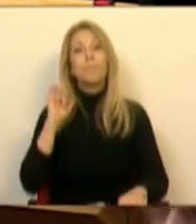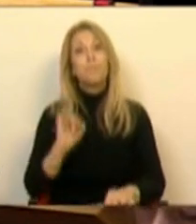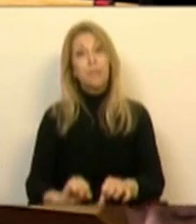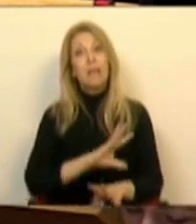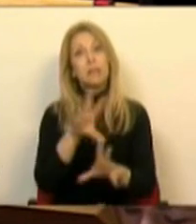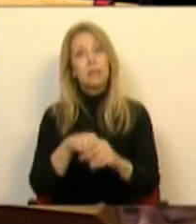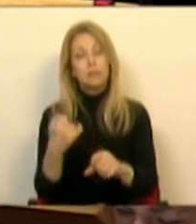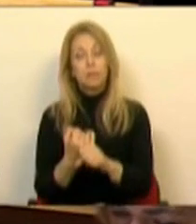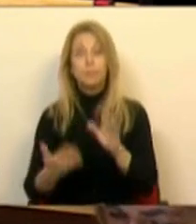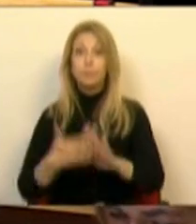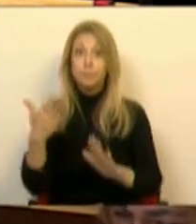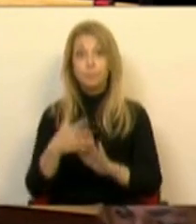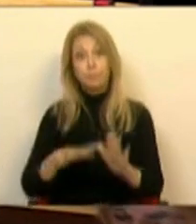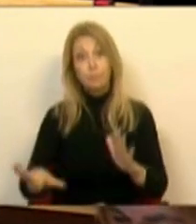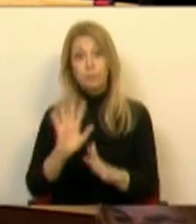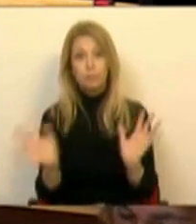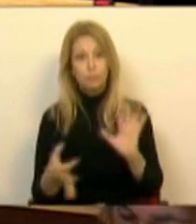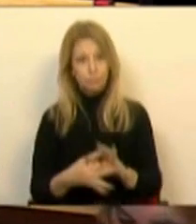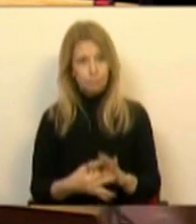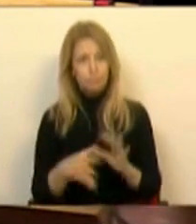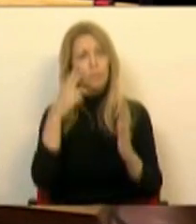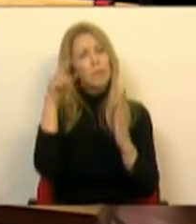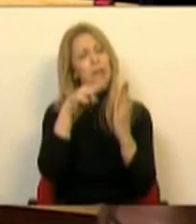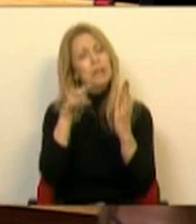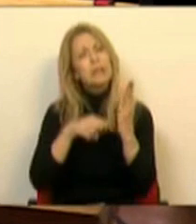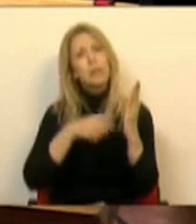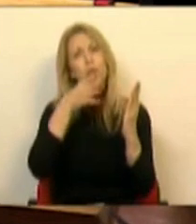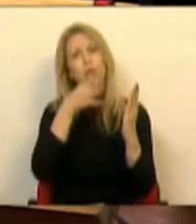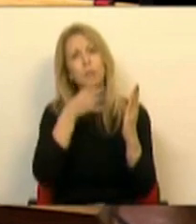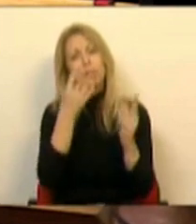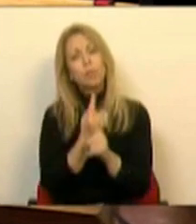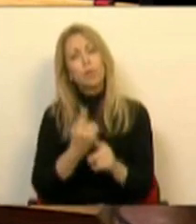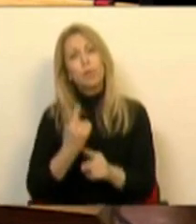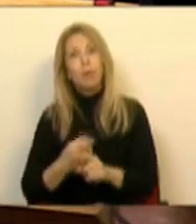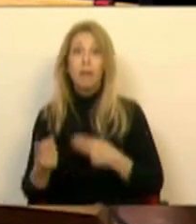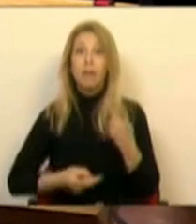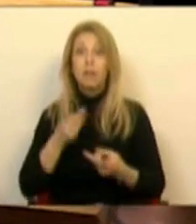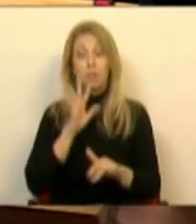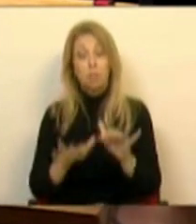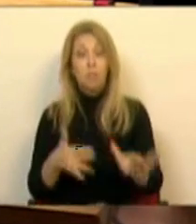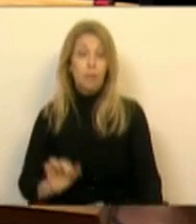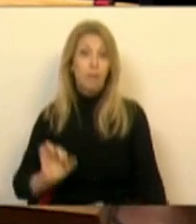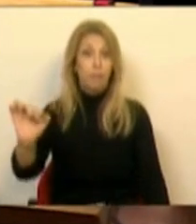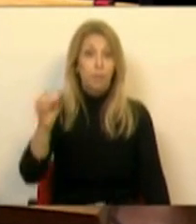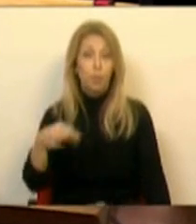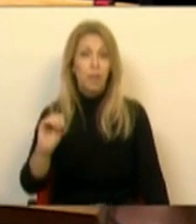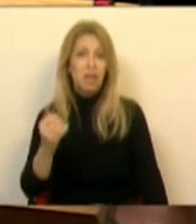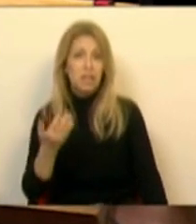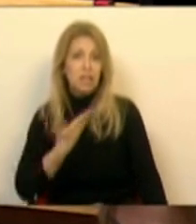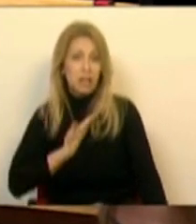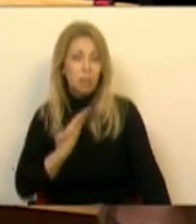serviço de urgência nestas circunstâncias. Lendo, aliás, a exposição de motivos da apreciação parlamentar do PSD, não